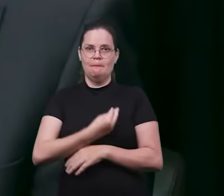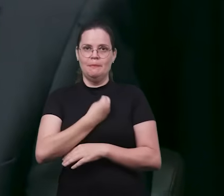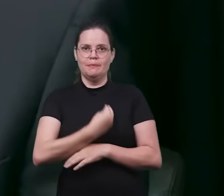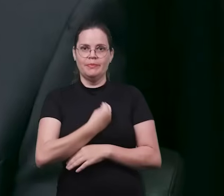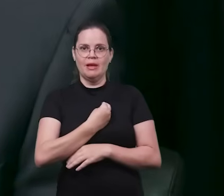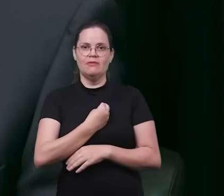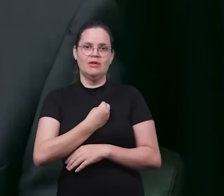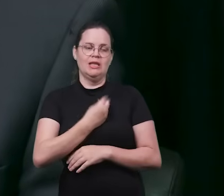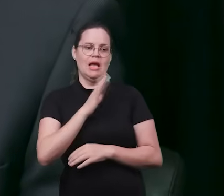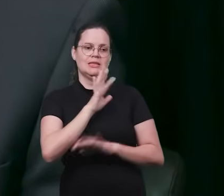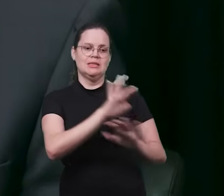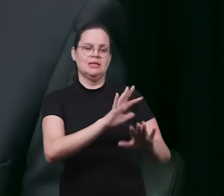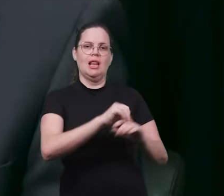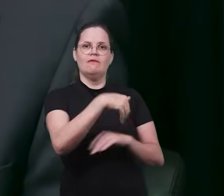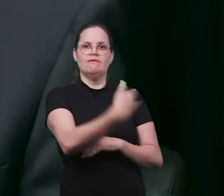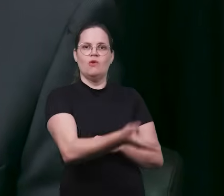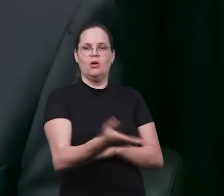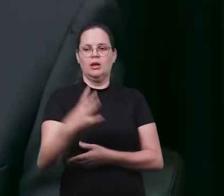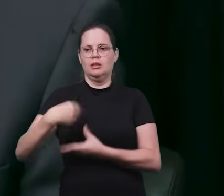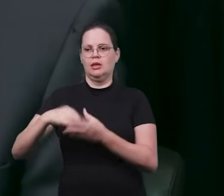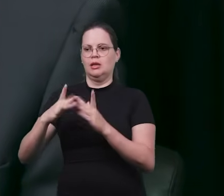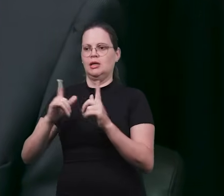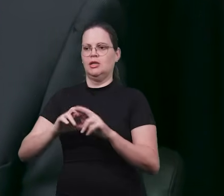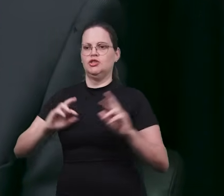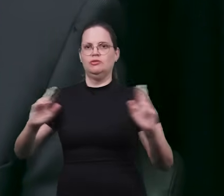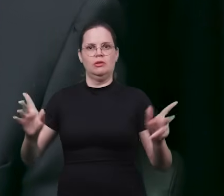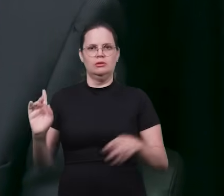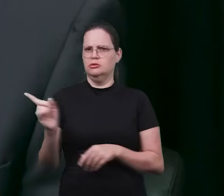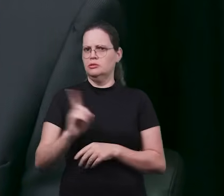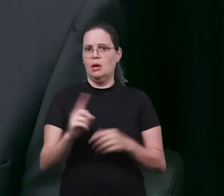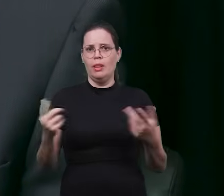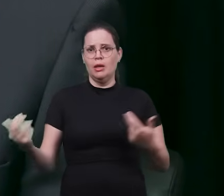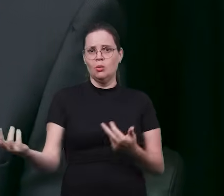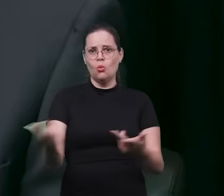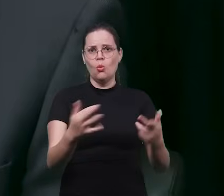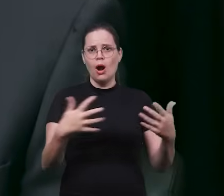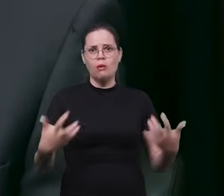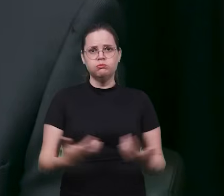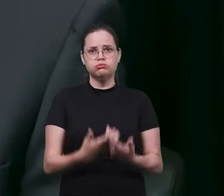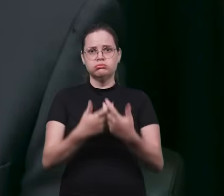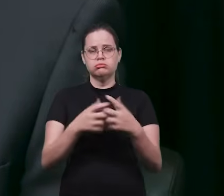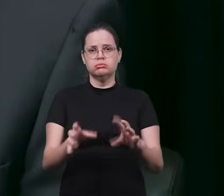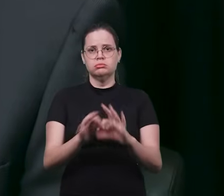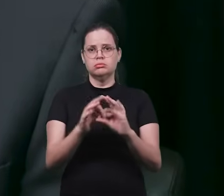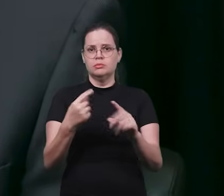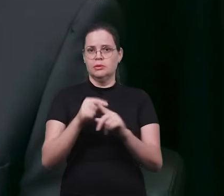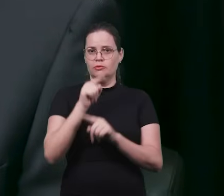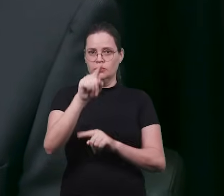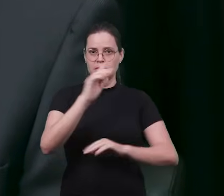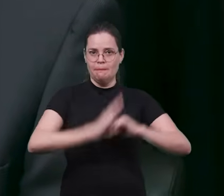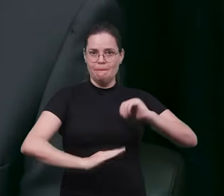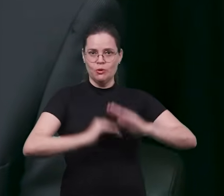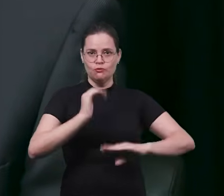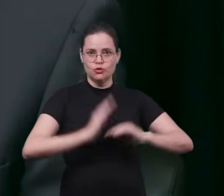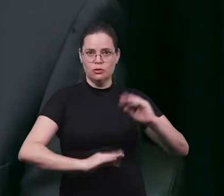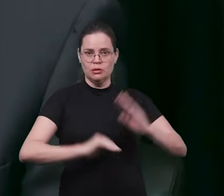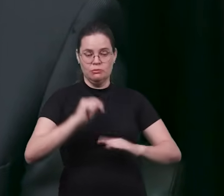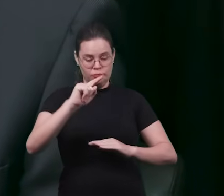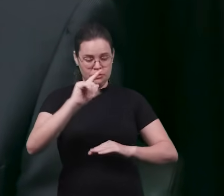no aspecto espiritual. Elas se fundem. Porque você, como profissional, até